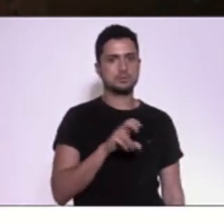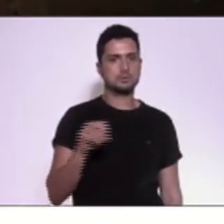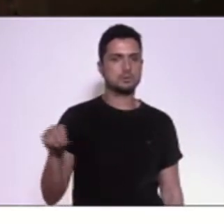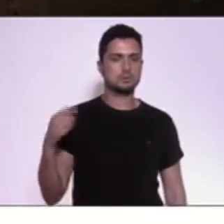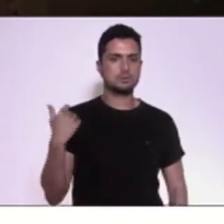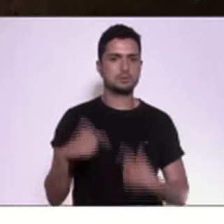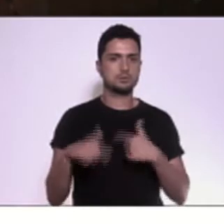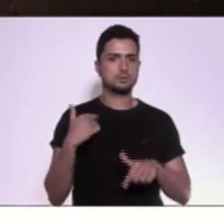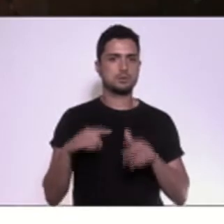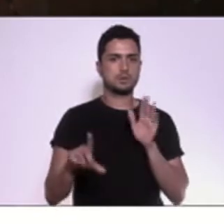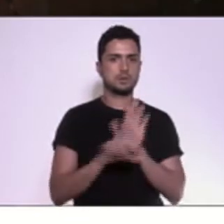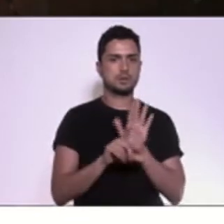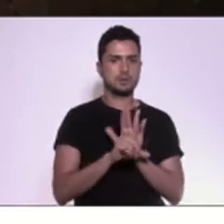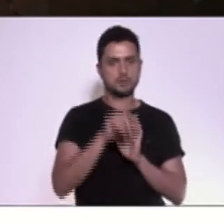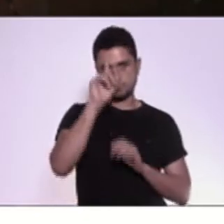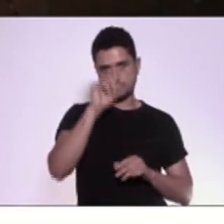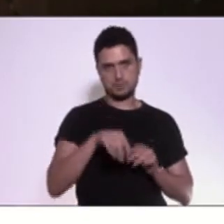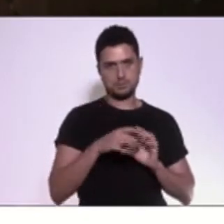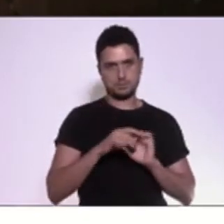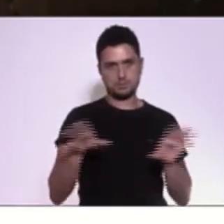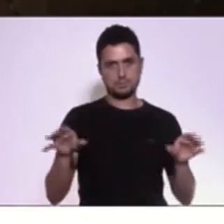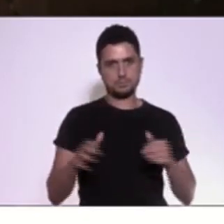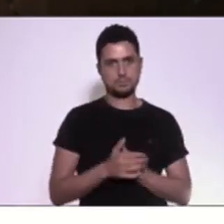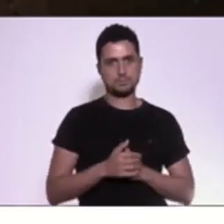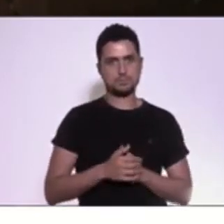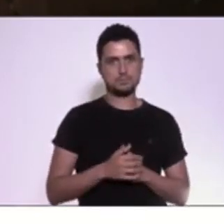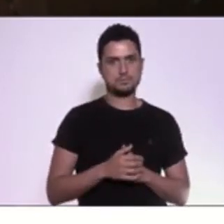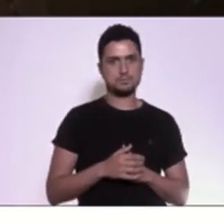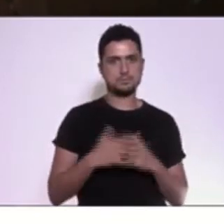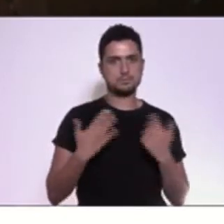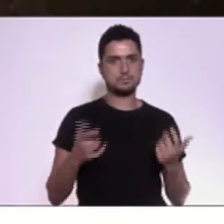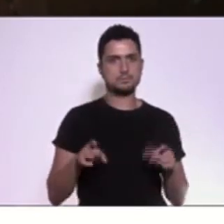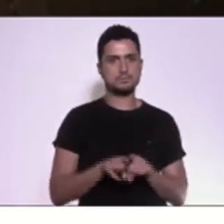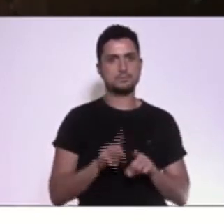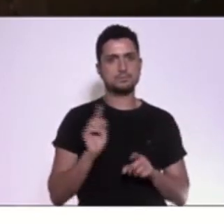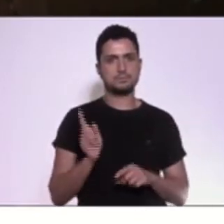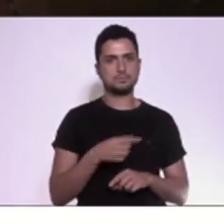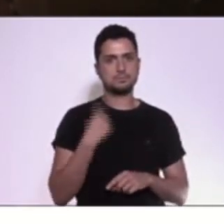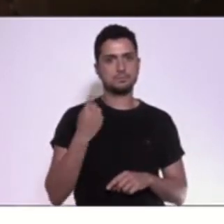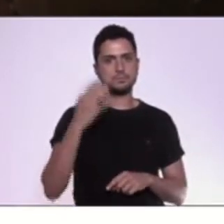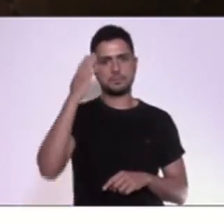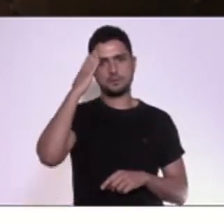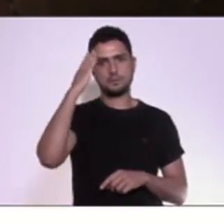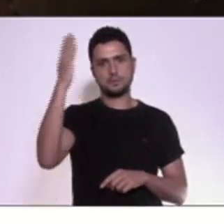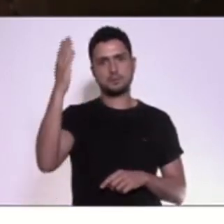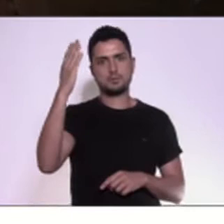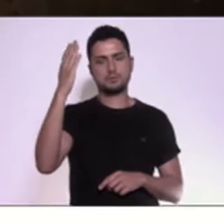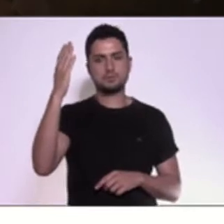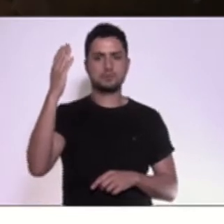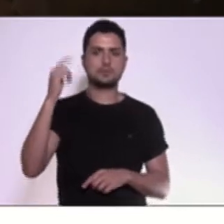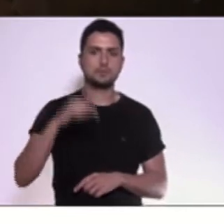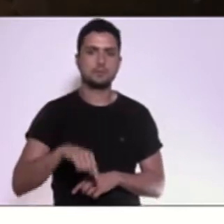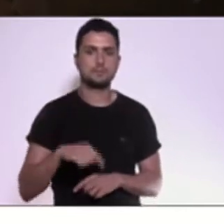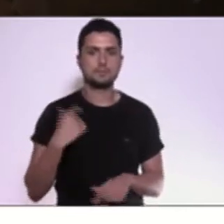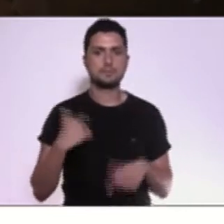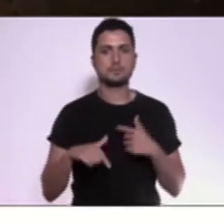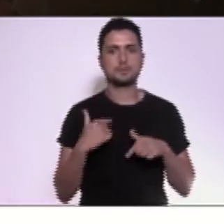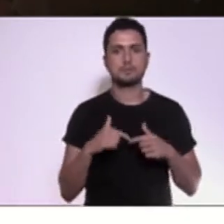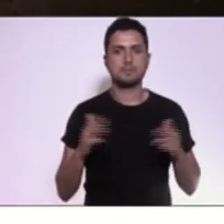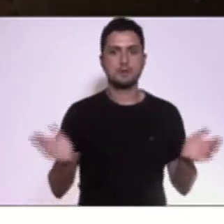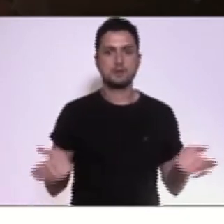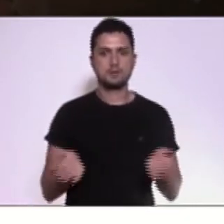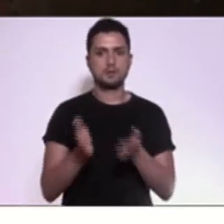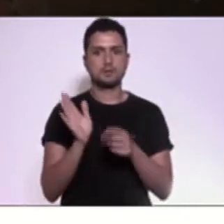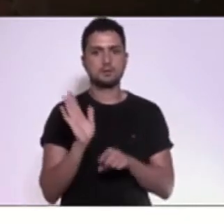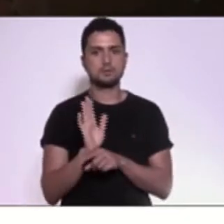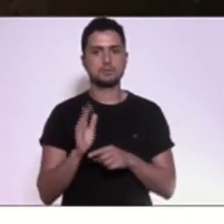a lei autorizativa, e aonde a gente ainda, prioritariamente, esses empregos, eles têm